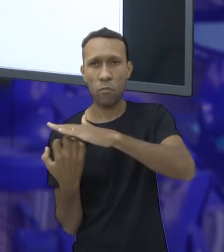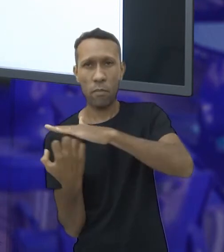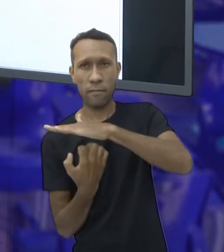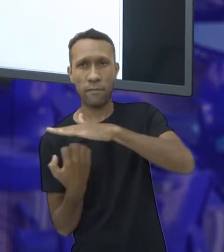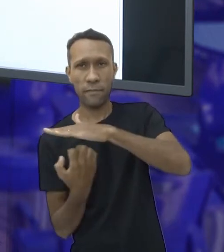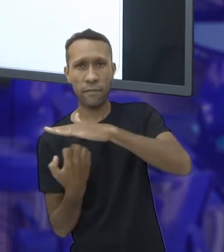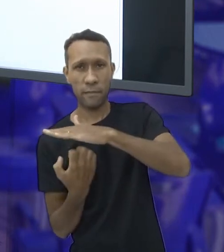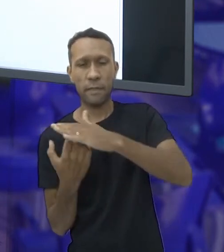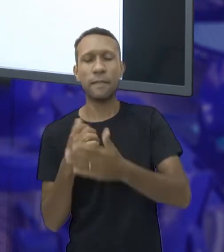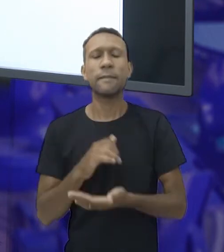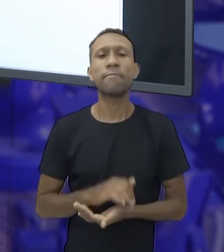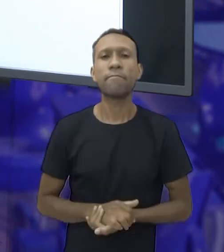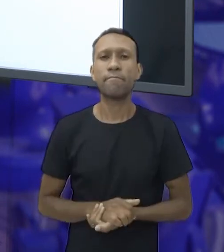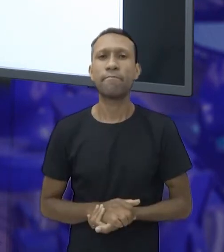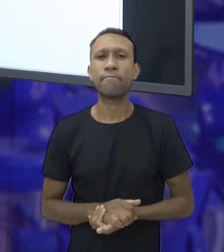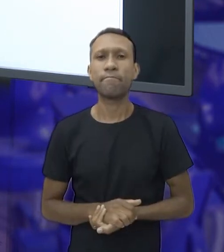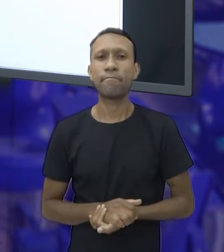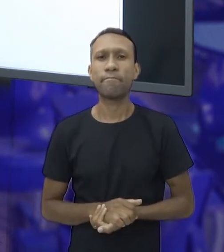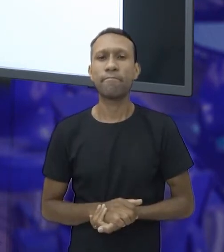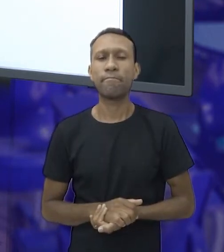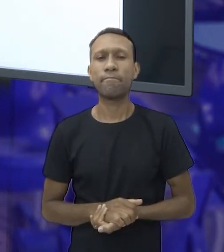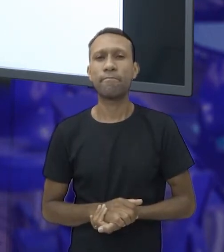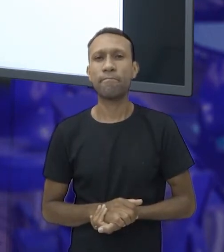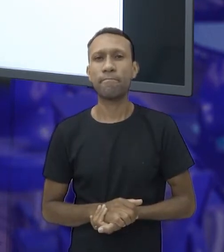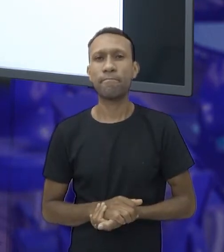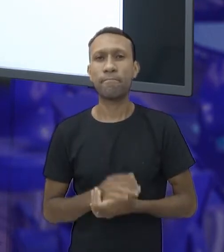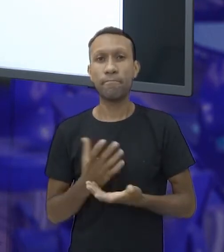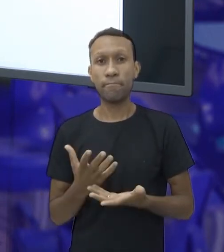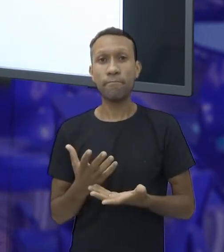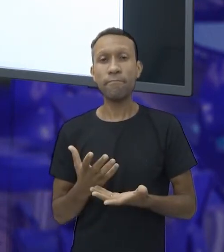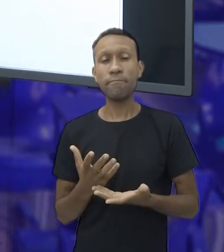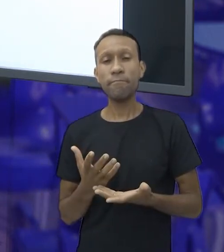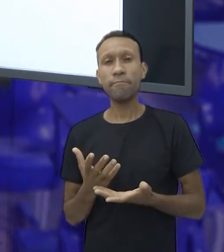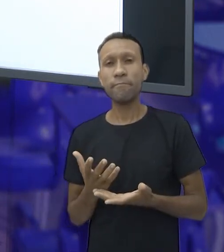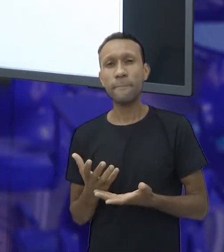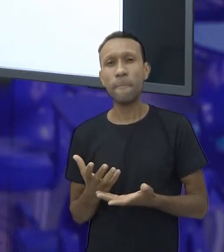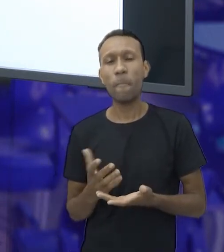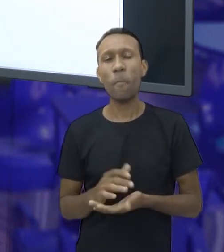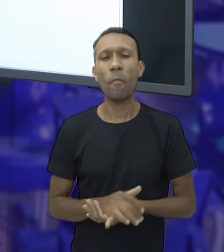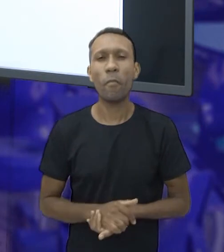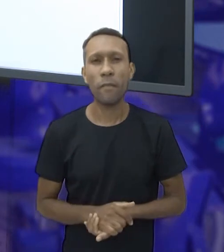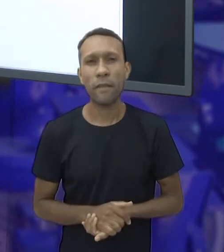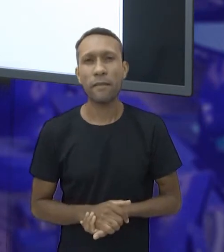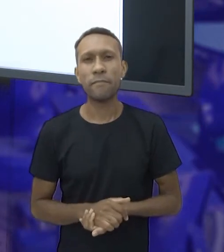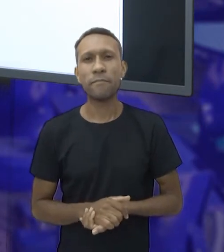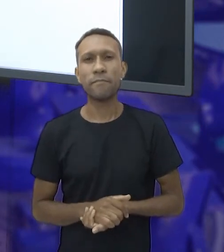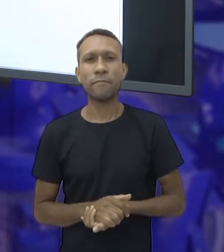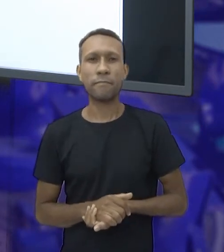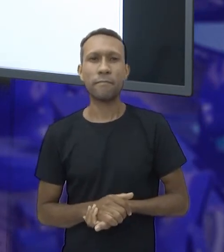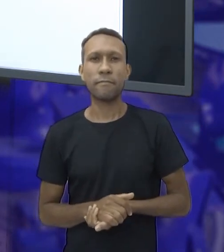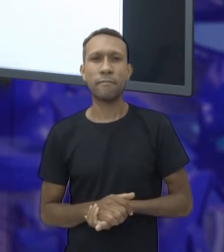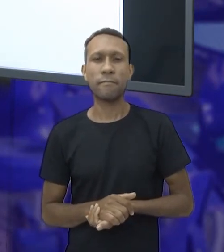tempo. Como isso acontece? Esse sistema que aqui está sendo falado é aquele